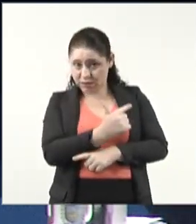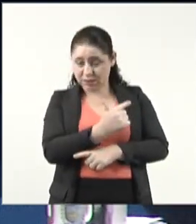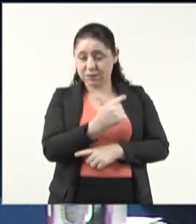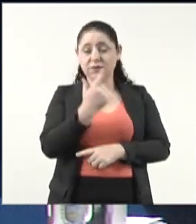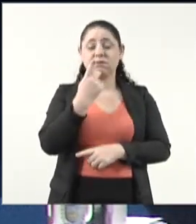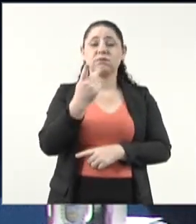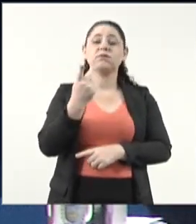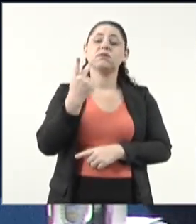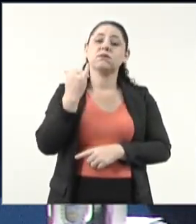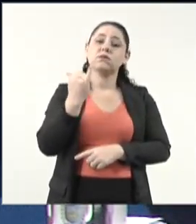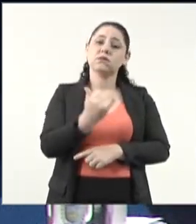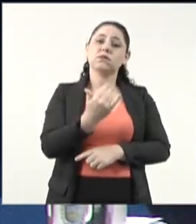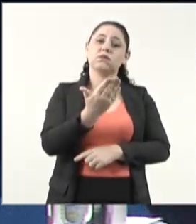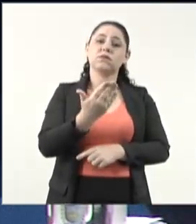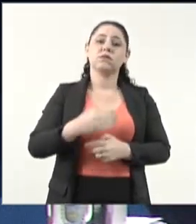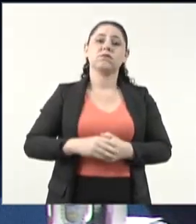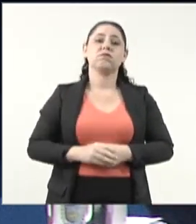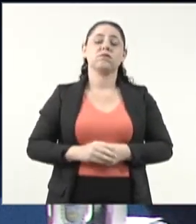para você que nós